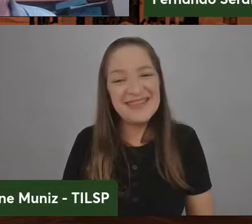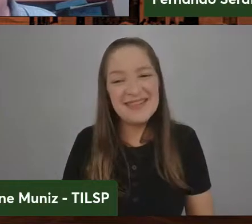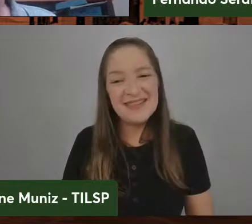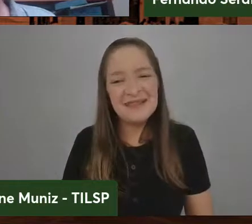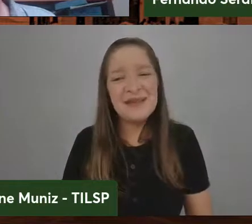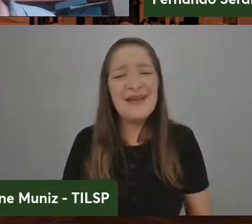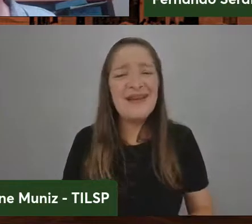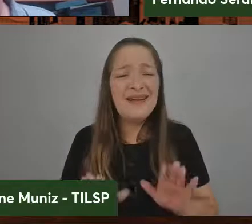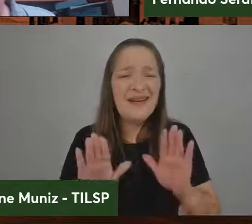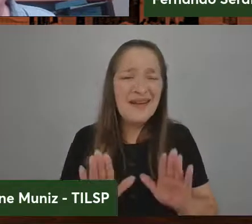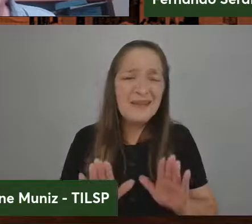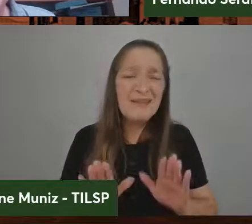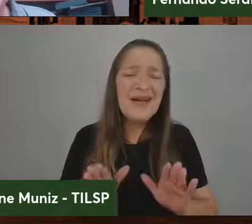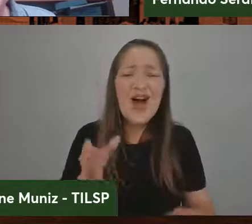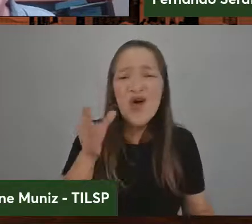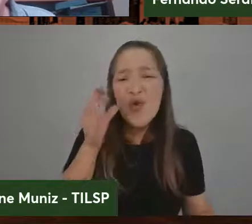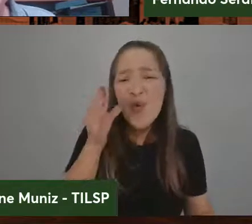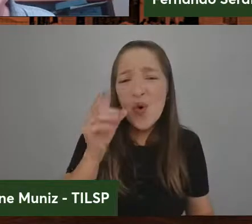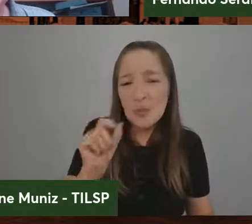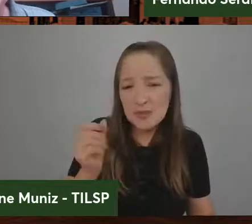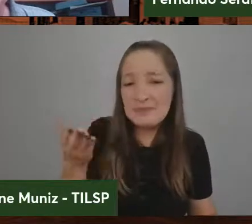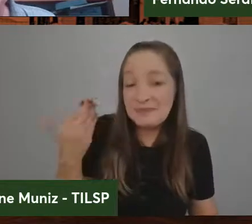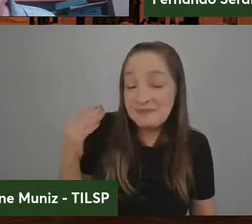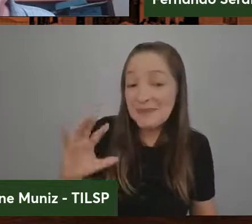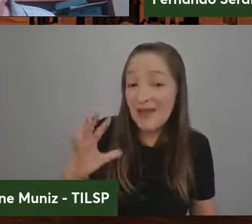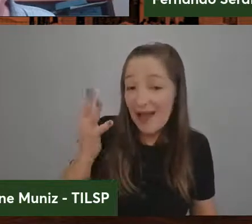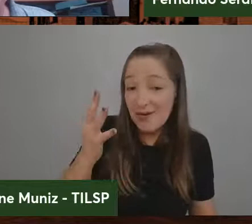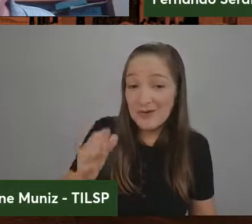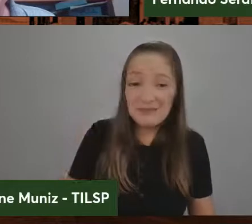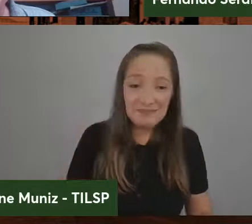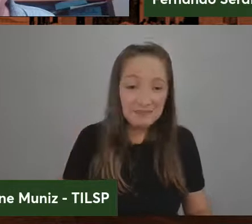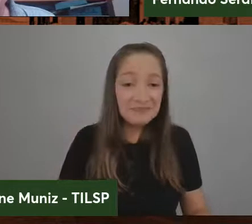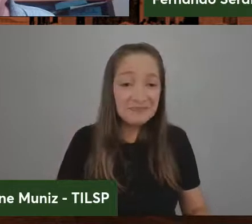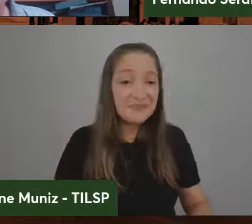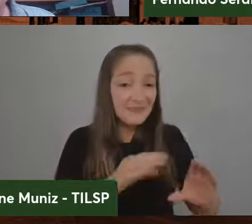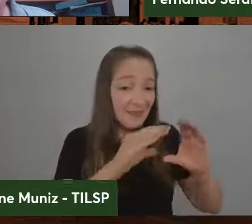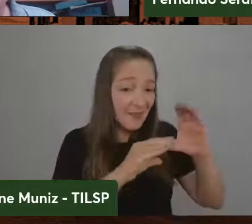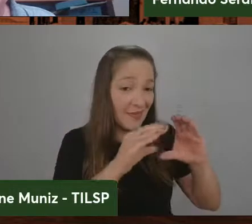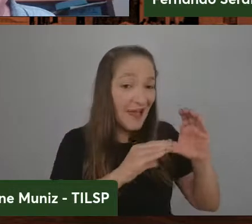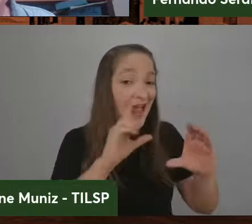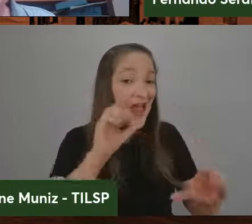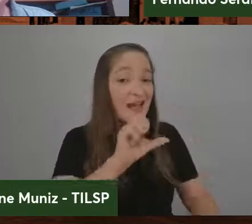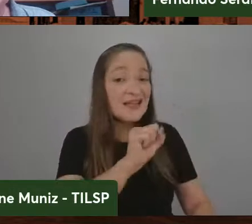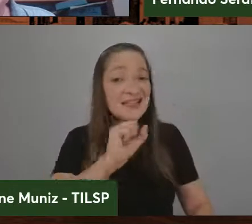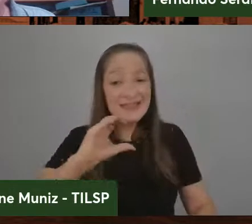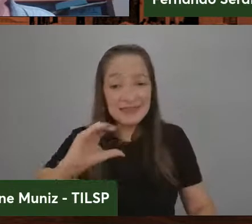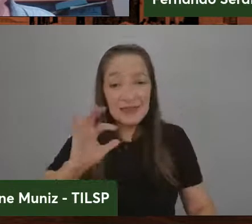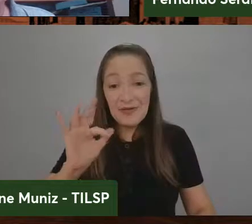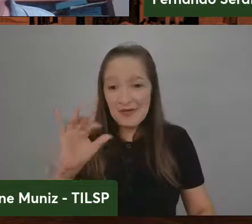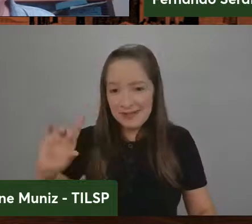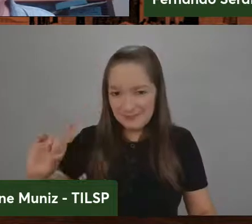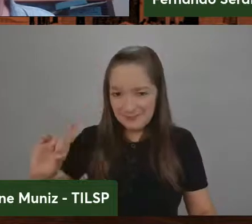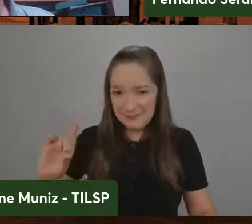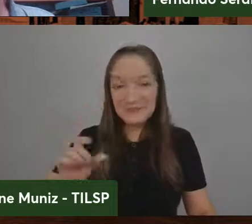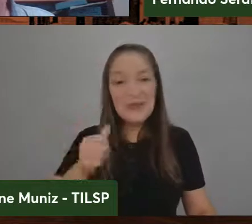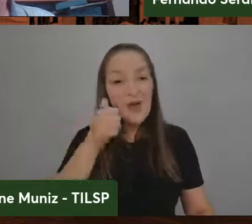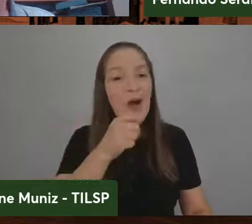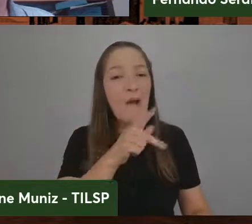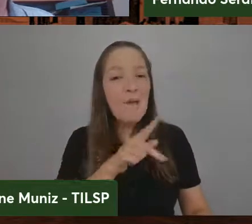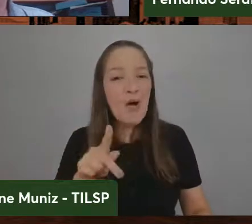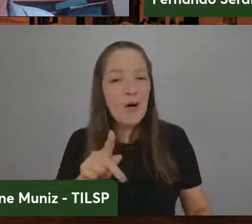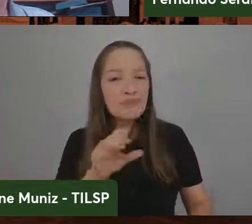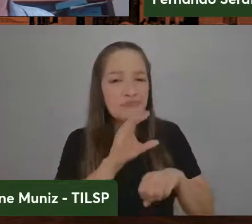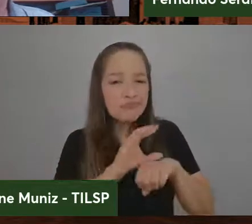mas tem um caso curioso. Uma vez, no vestibular de Santa Catarina, da Federal, uma professora de um cursinho me